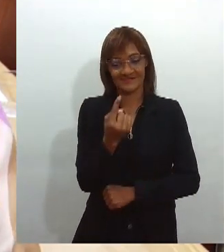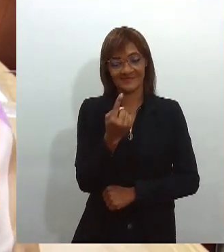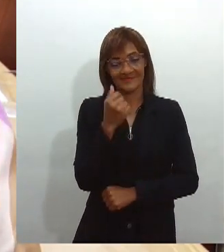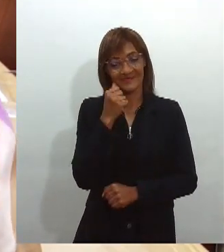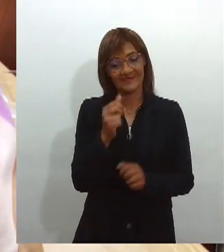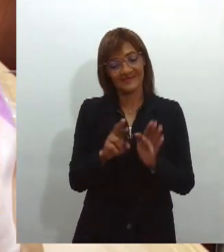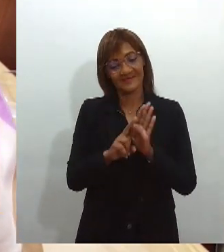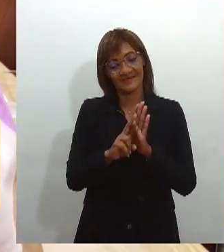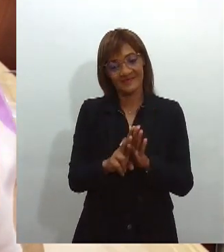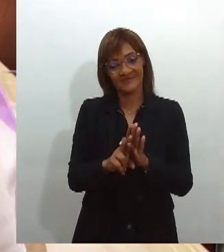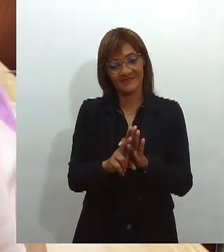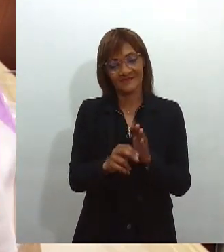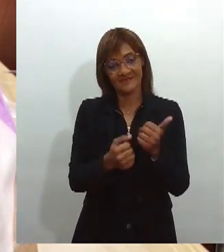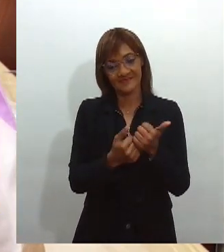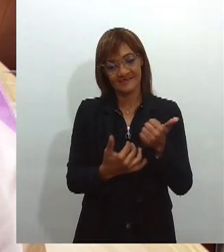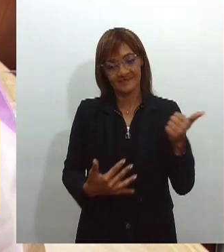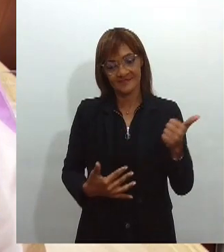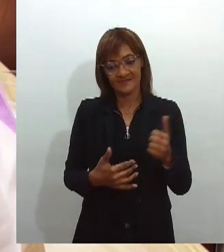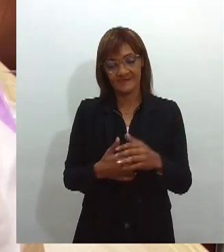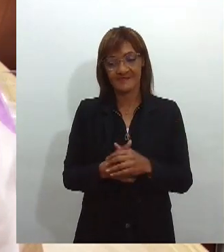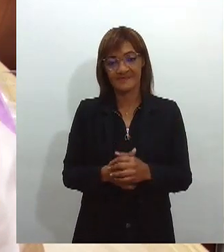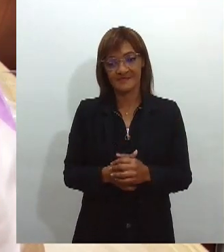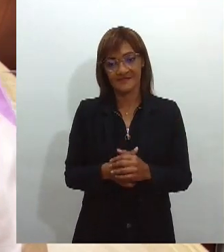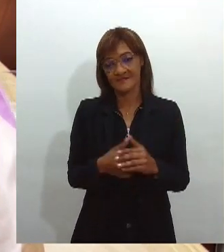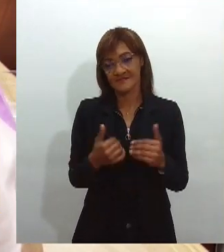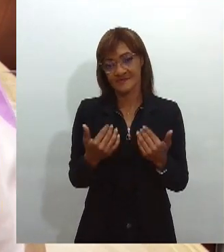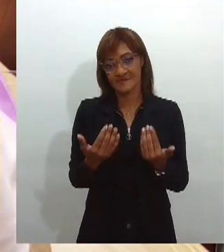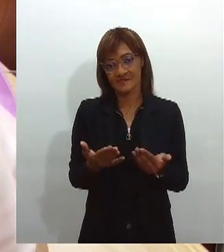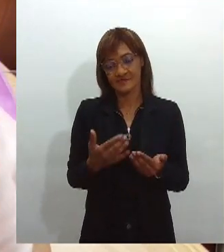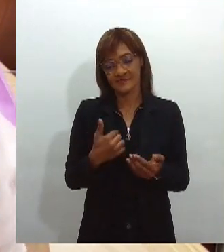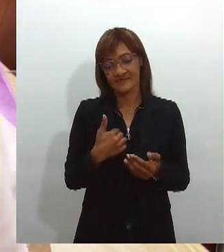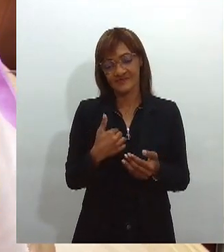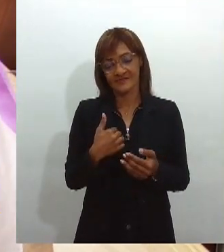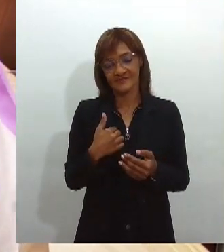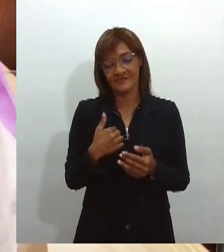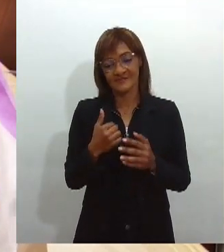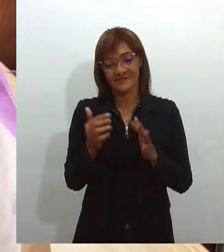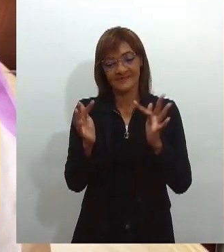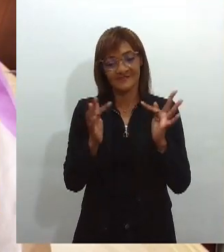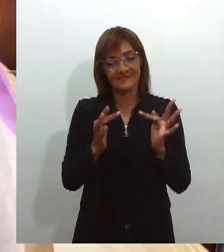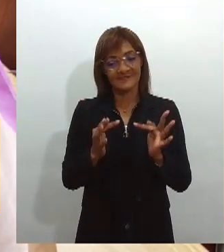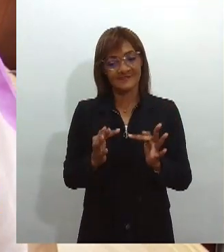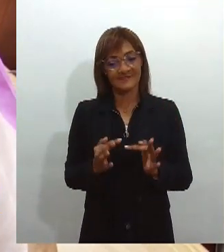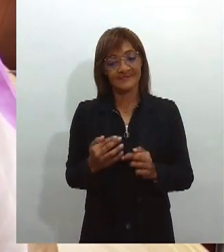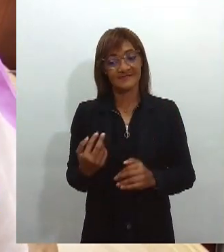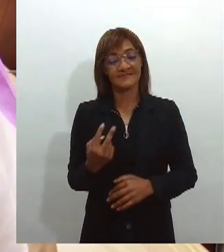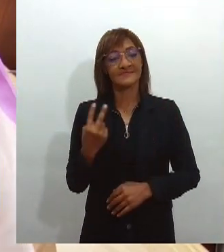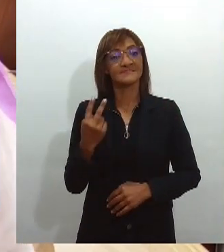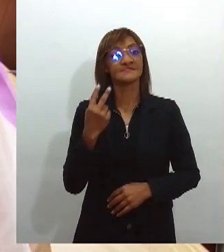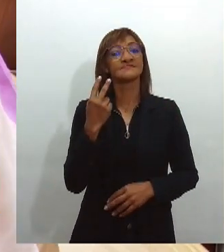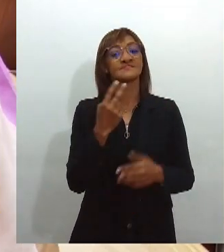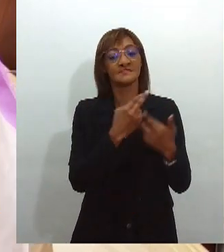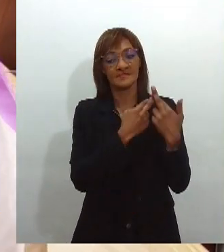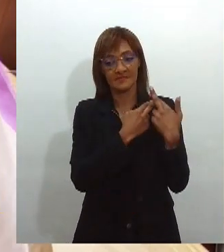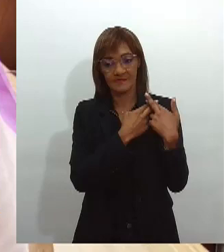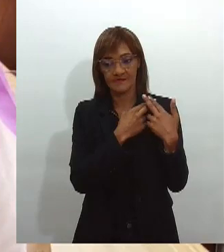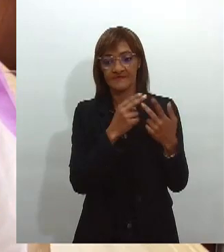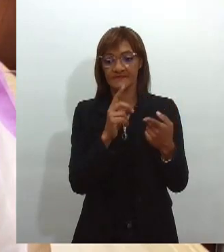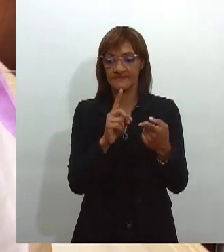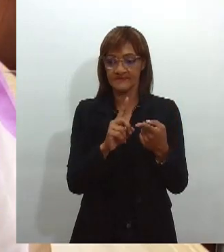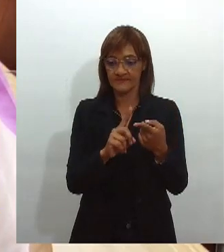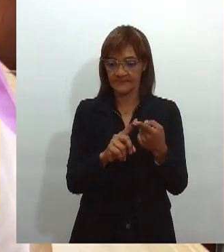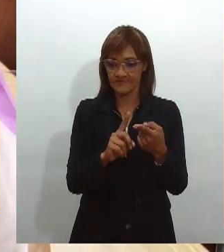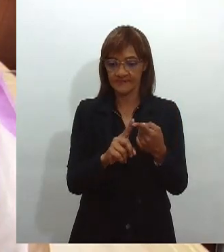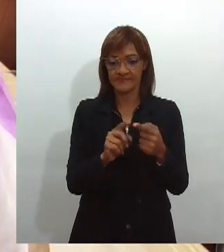mesa diretora. Então, isso muito me engrandece, né? E minha responsabilidade também aumenta em trabalhar cada